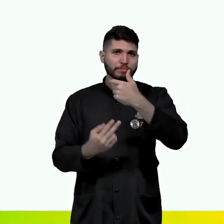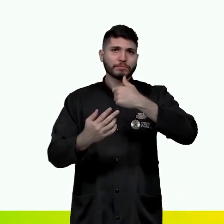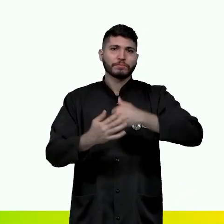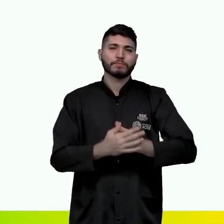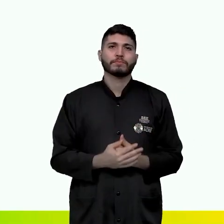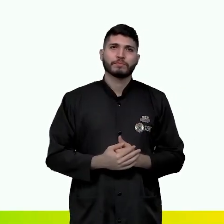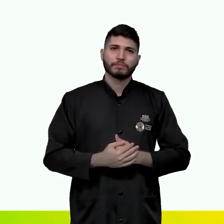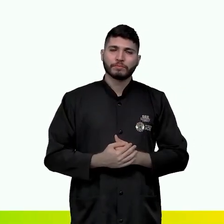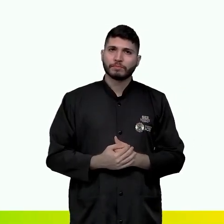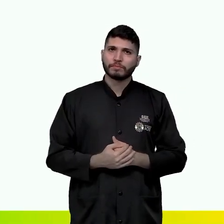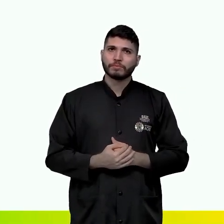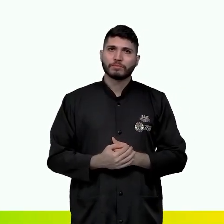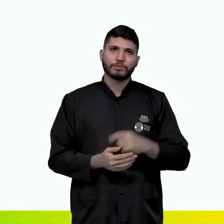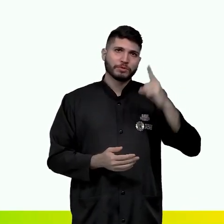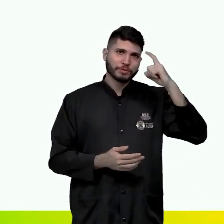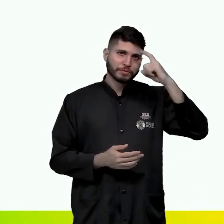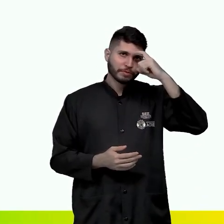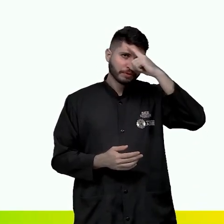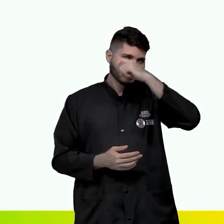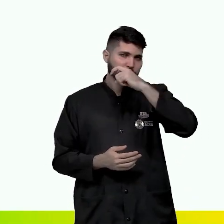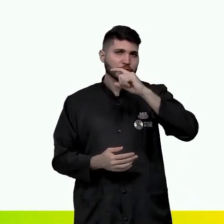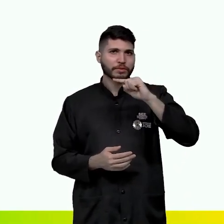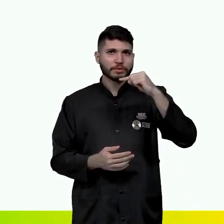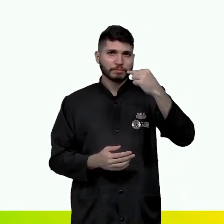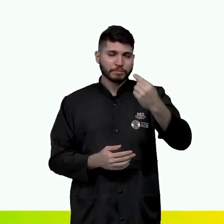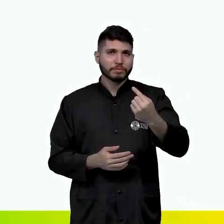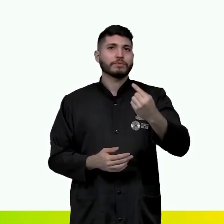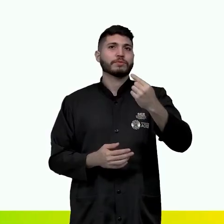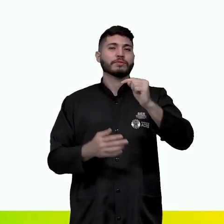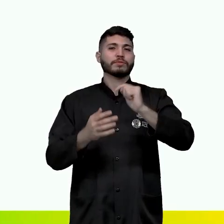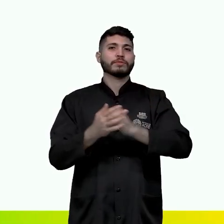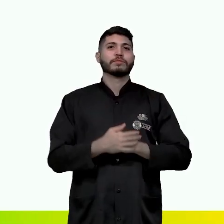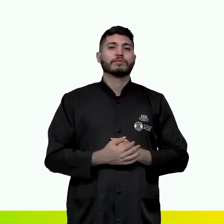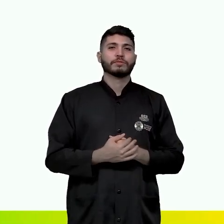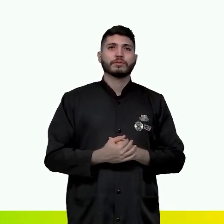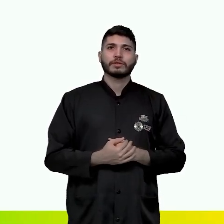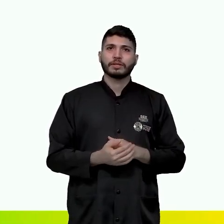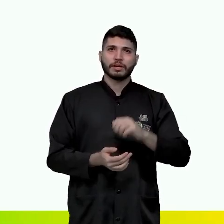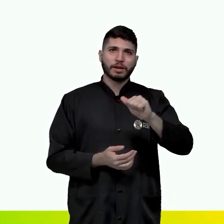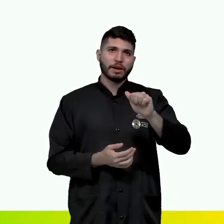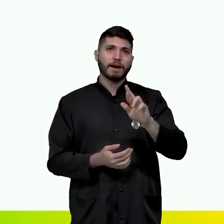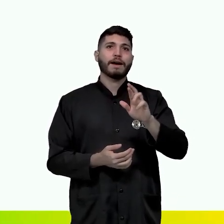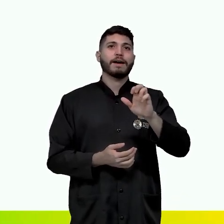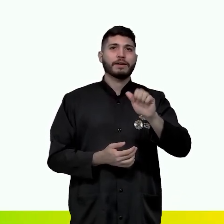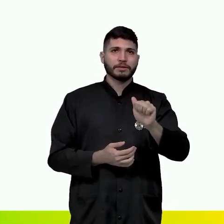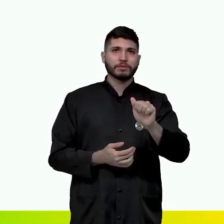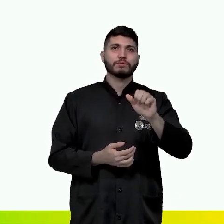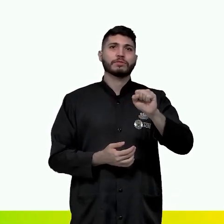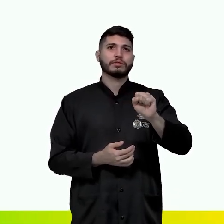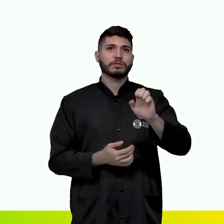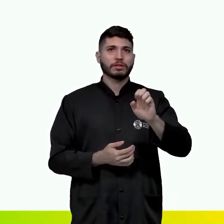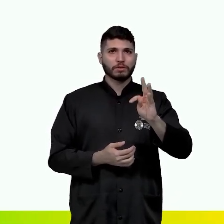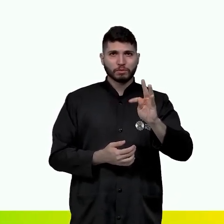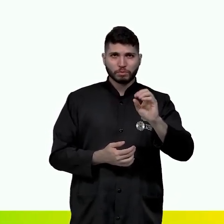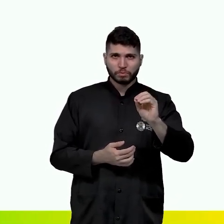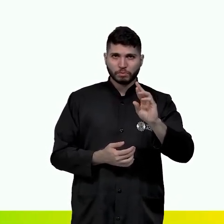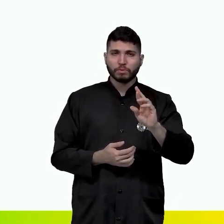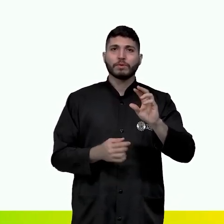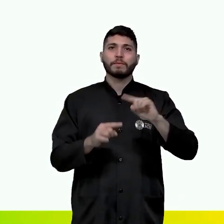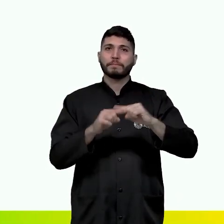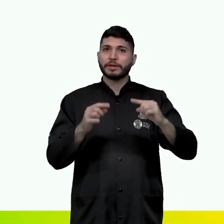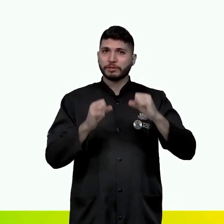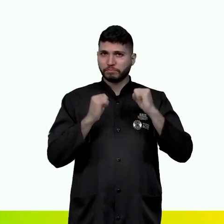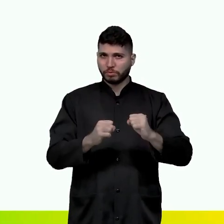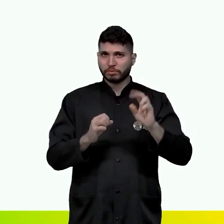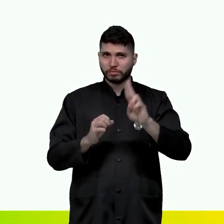um pouco mais complicada é a área do setor. Mas aí nós podemos fazer uma regra de 3 para determinar a